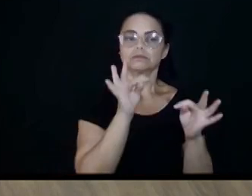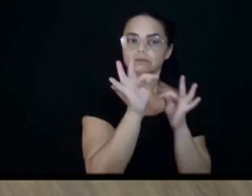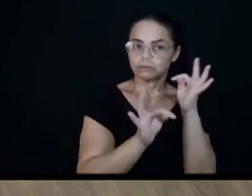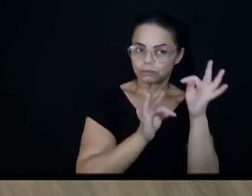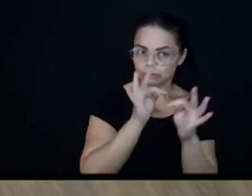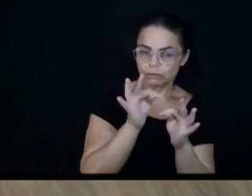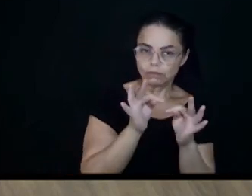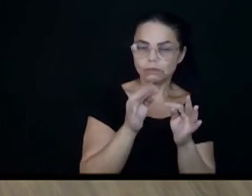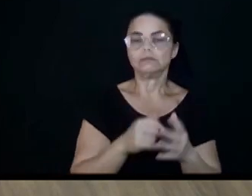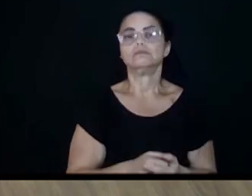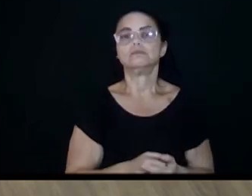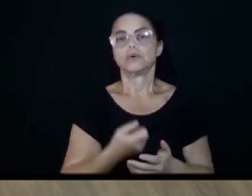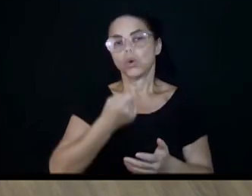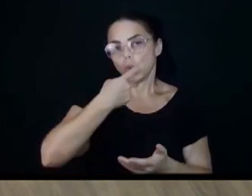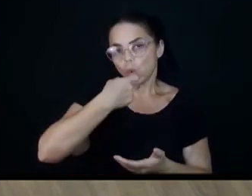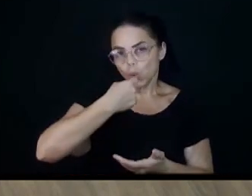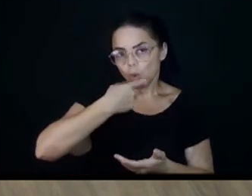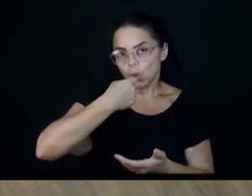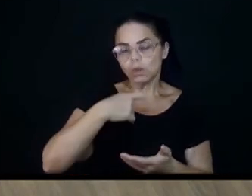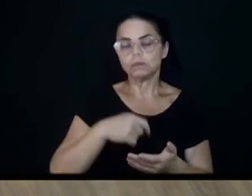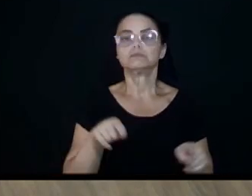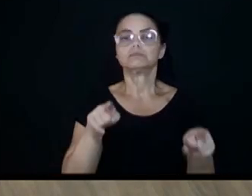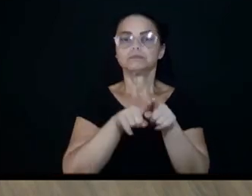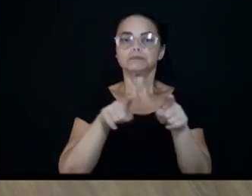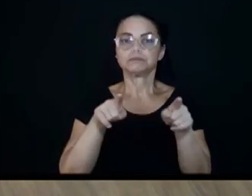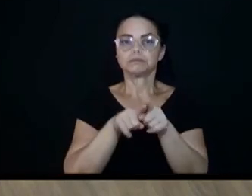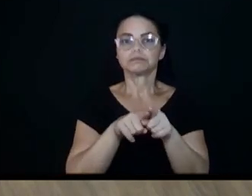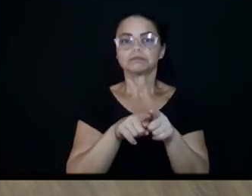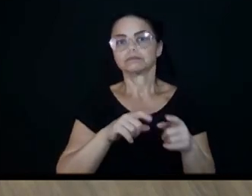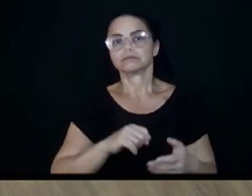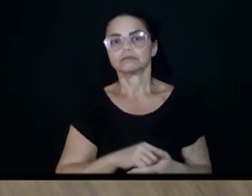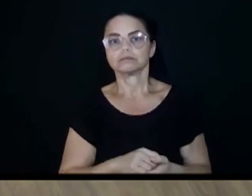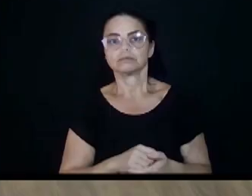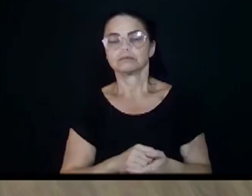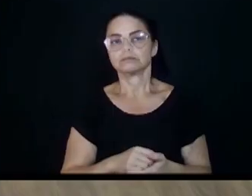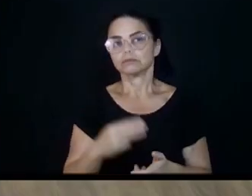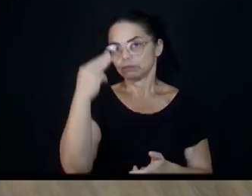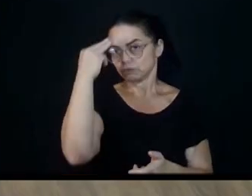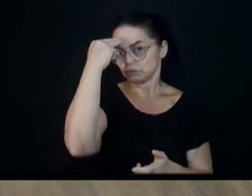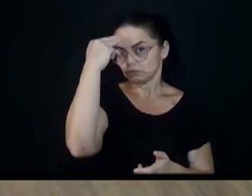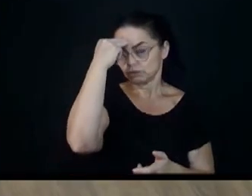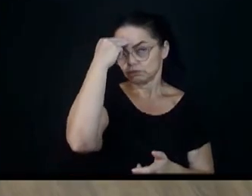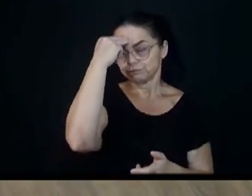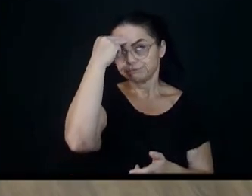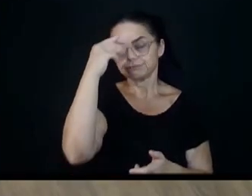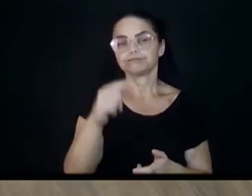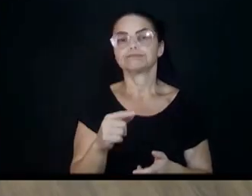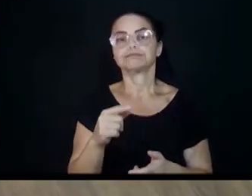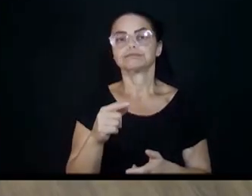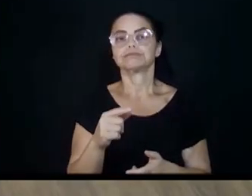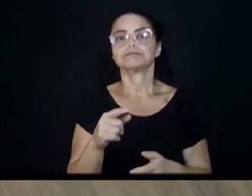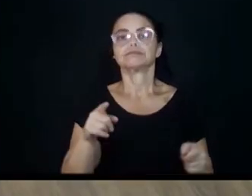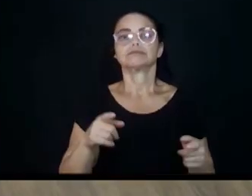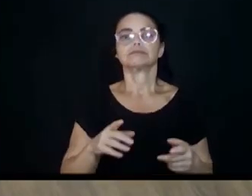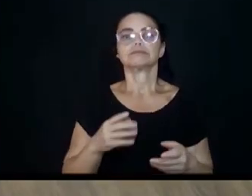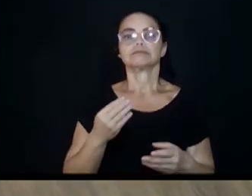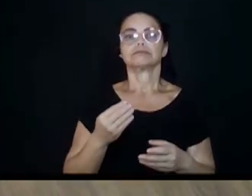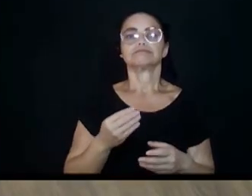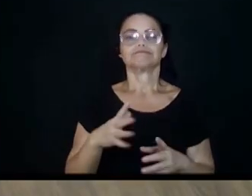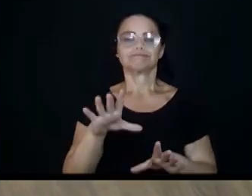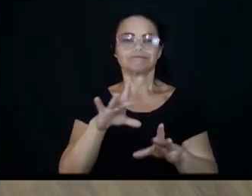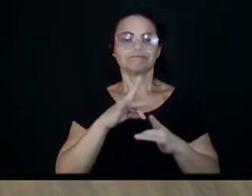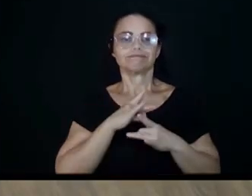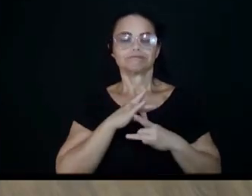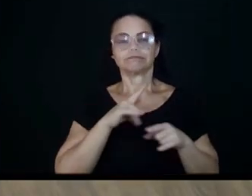medicamentos terapêuticos e também a parte mental desse paciente, né, que acaba também acometendo bastante